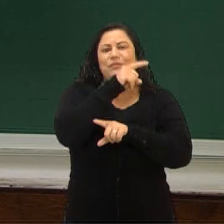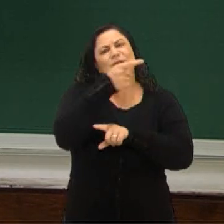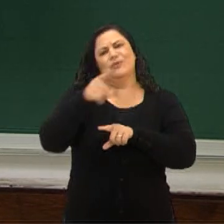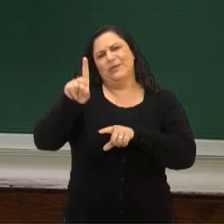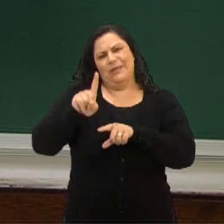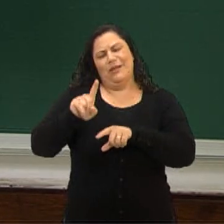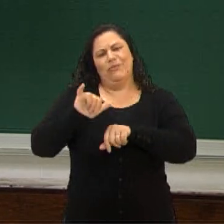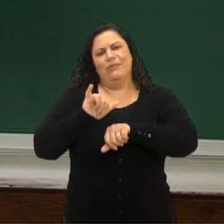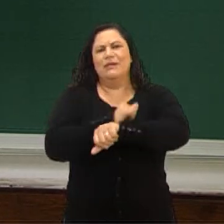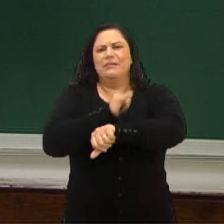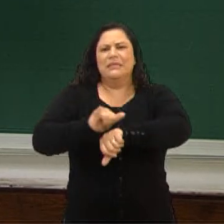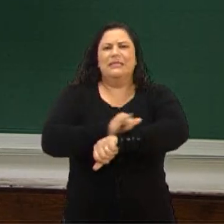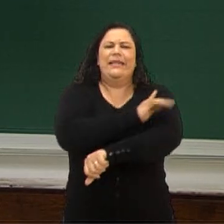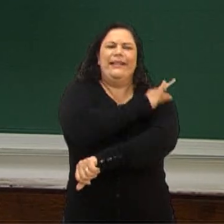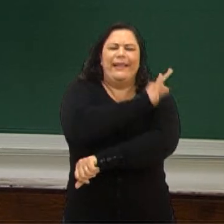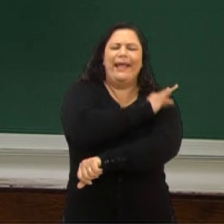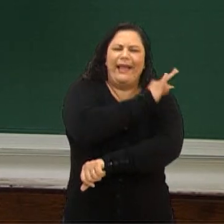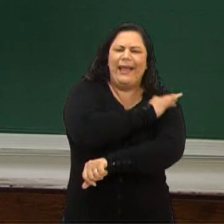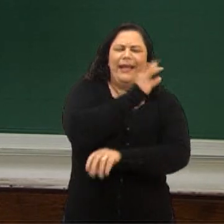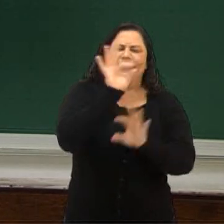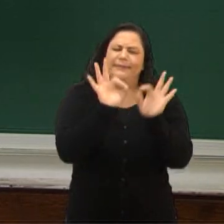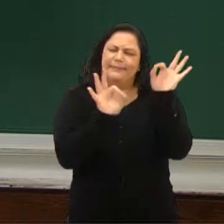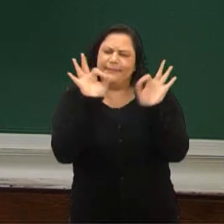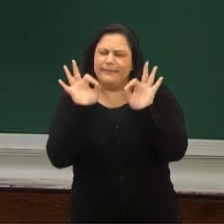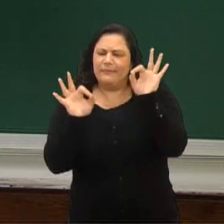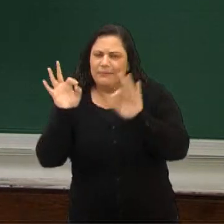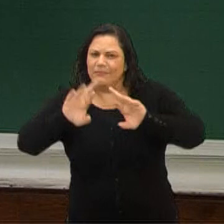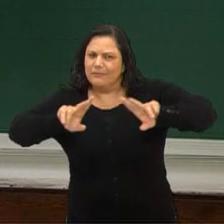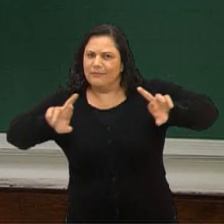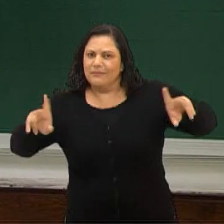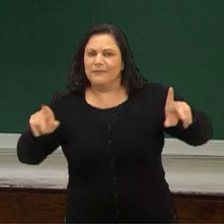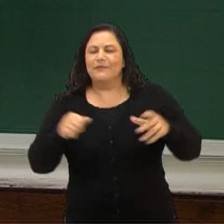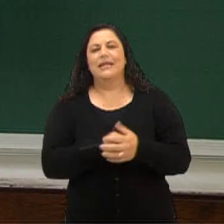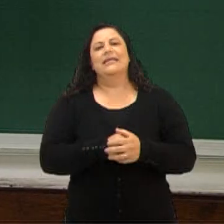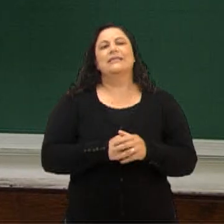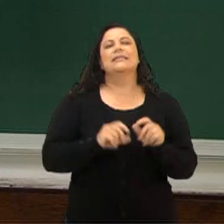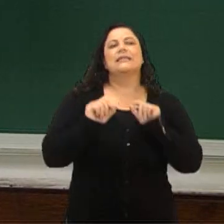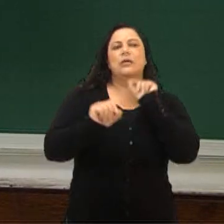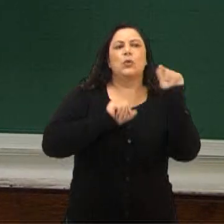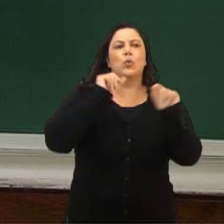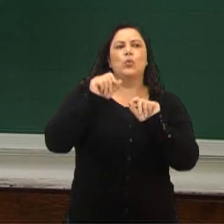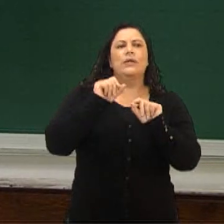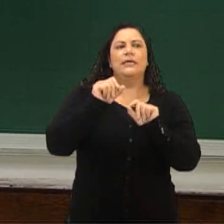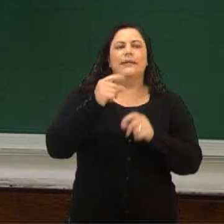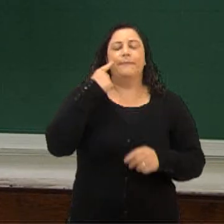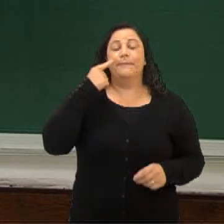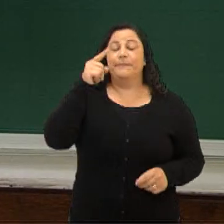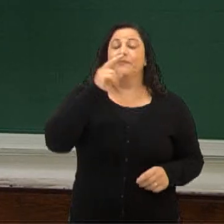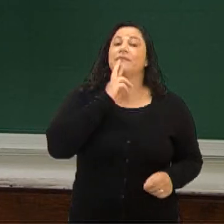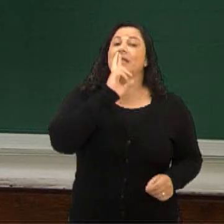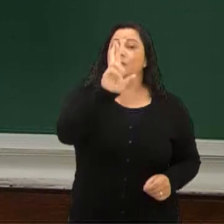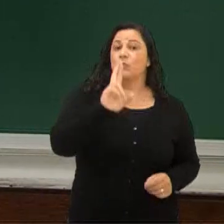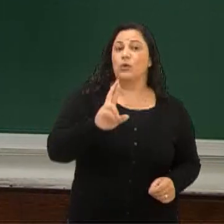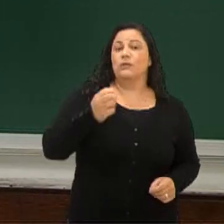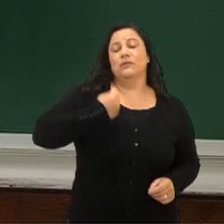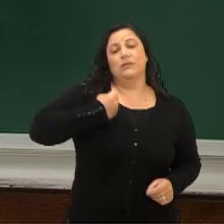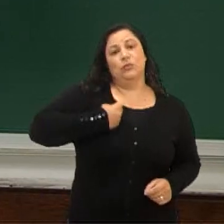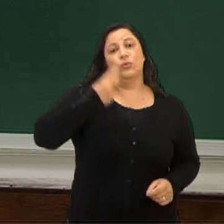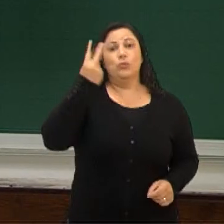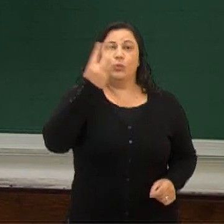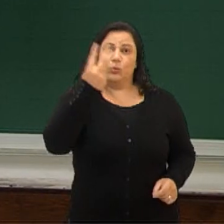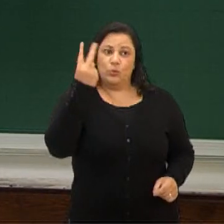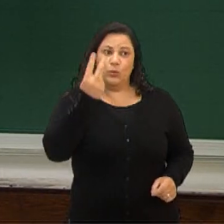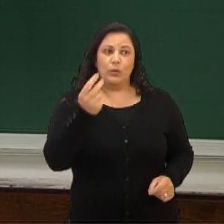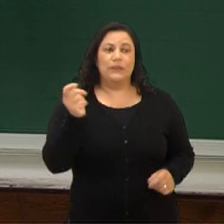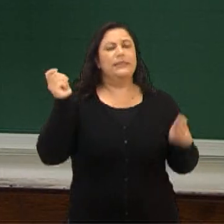das pinceladas um pouco desgovernadas, um pouco diferente da do impressionismo que a gente teve. Serrault rompe com as pinceladas intuitivas, lógico que a gente está falando